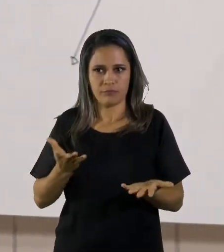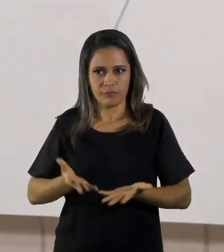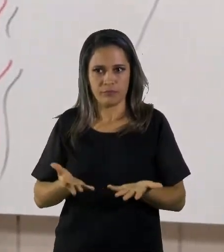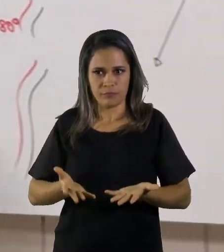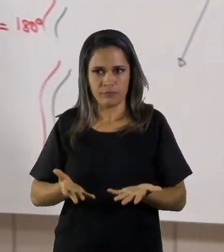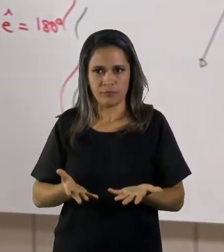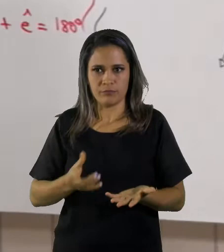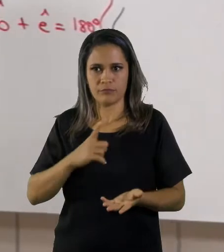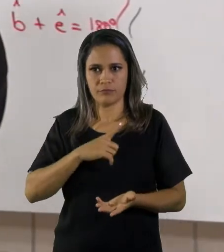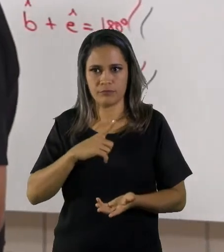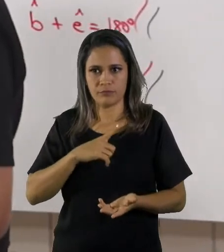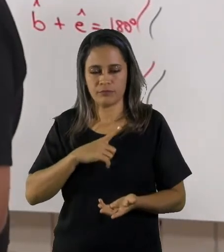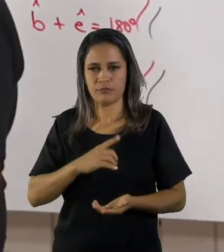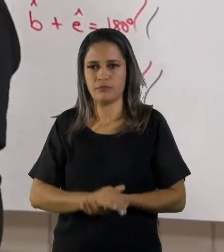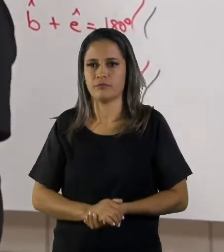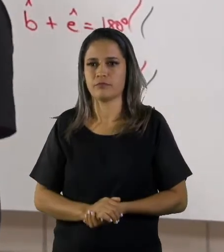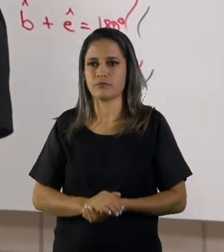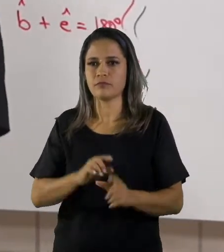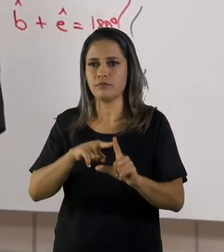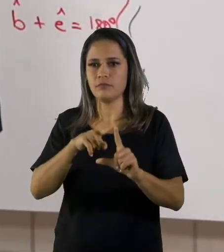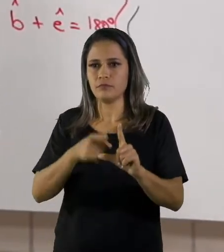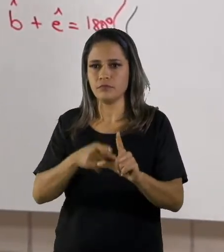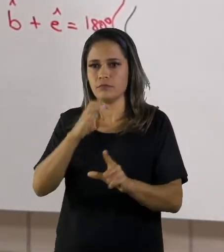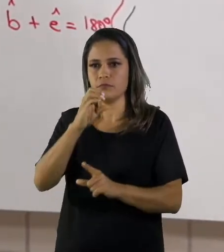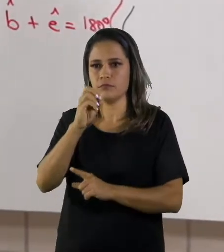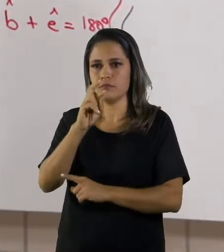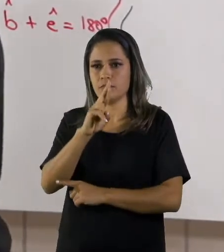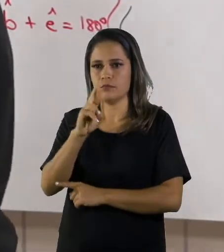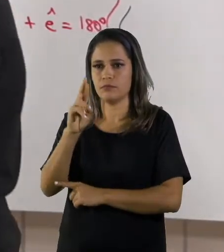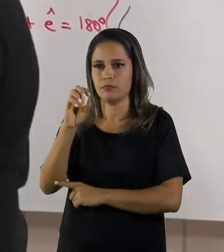Nós temos os ângulos correspondentes,